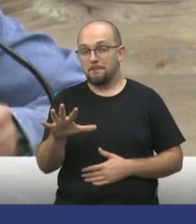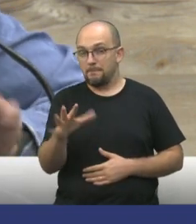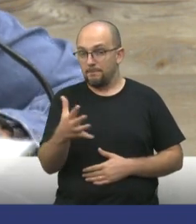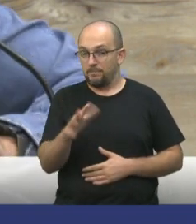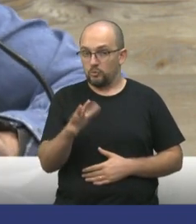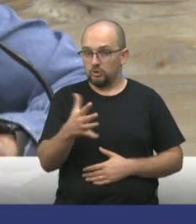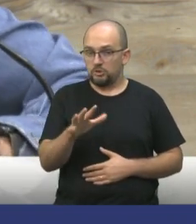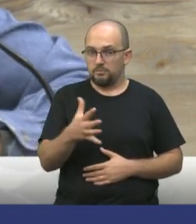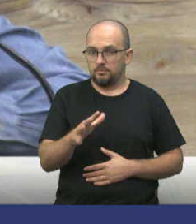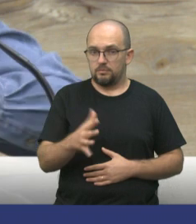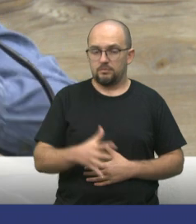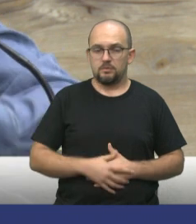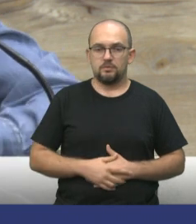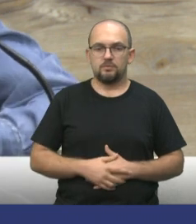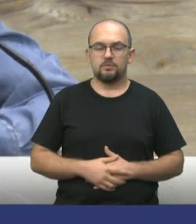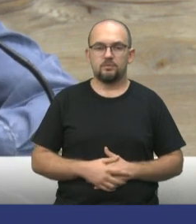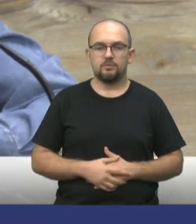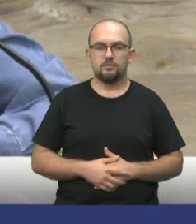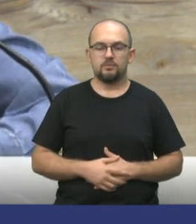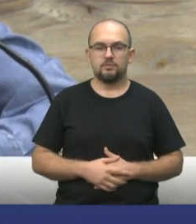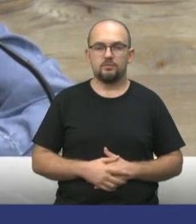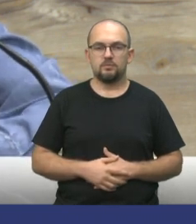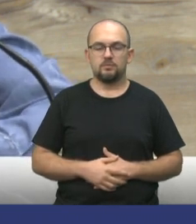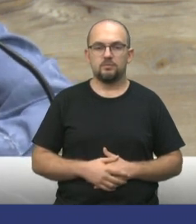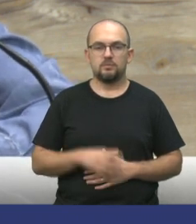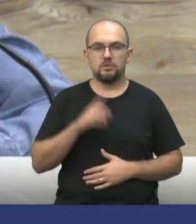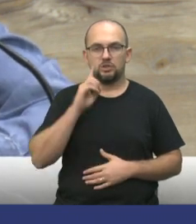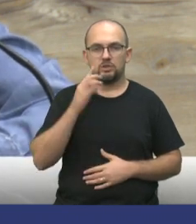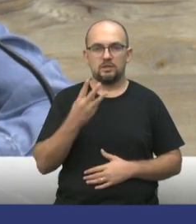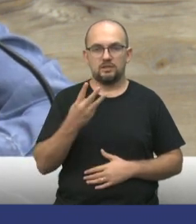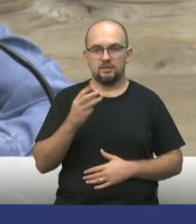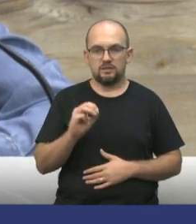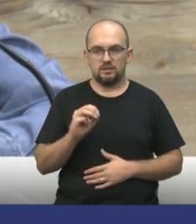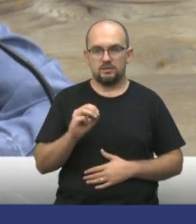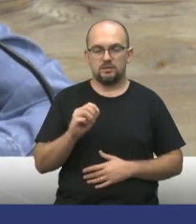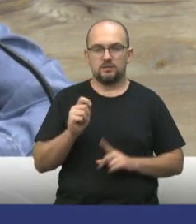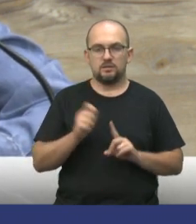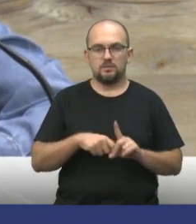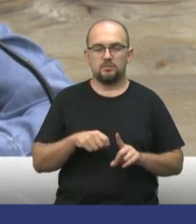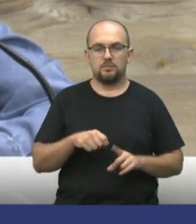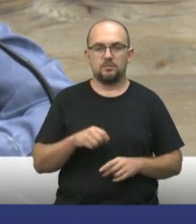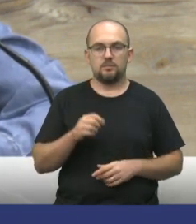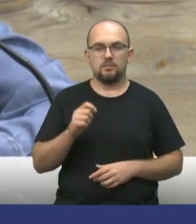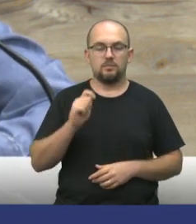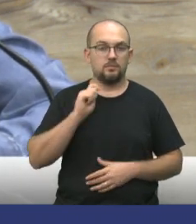Aproximadamente, em 30/4,